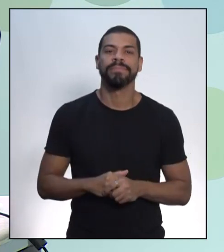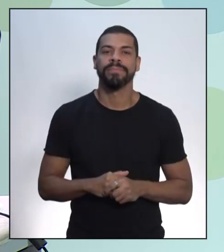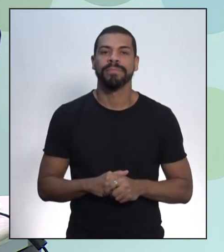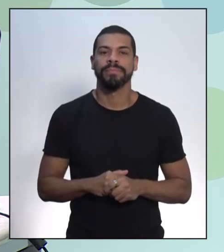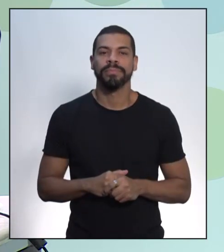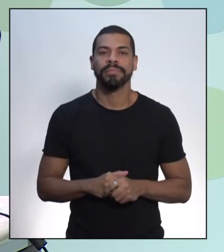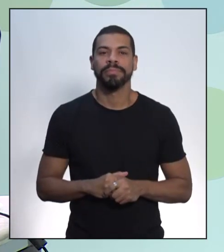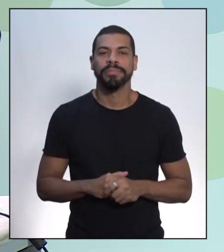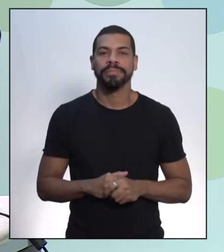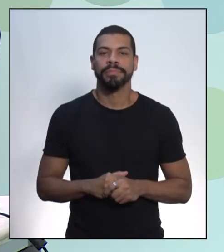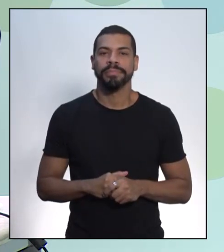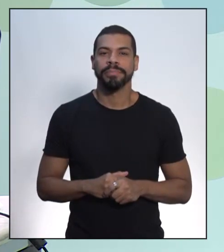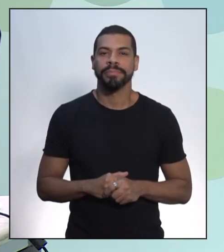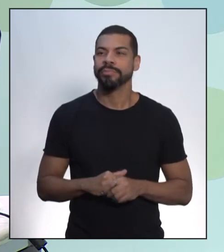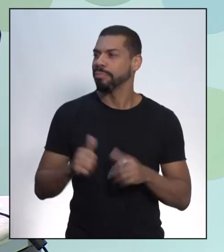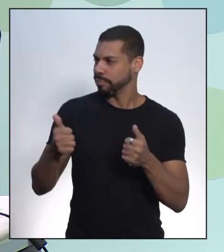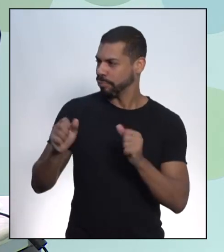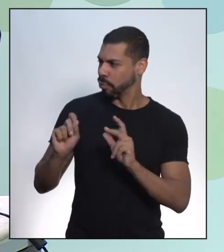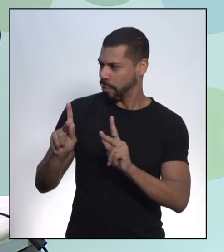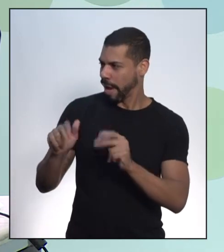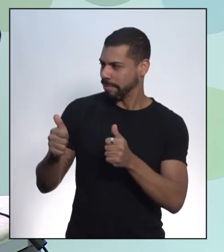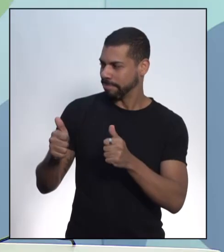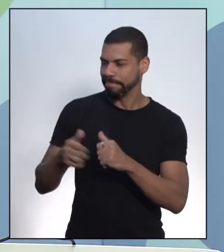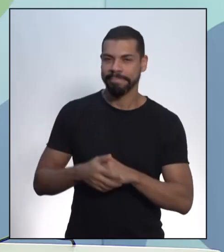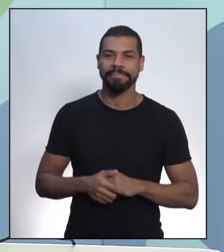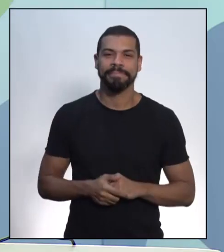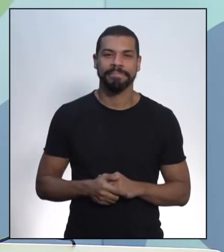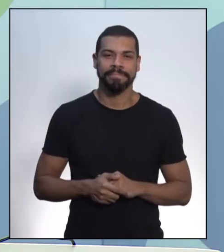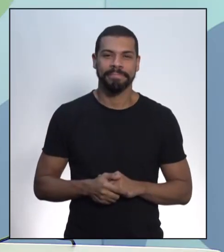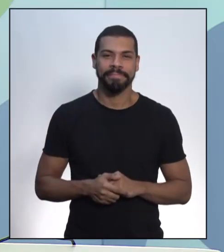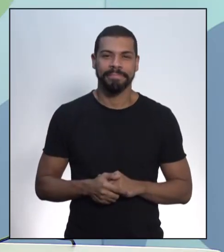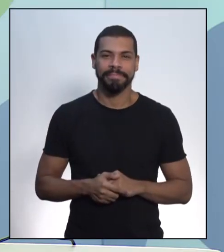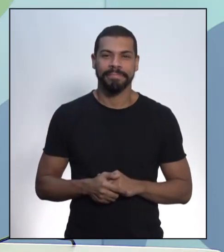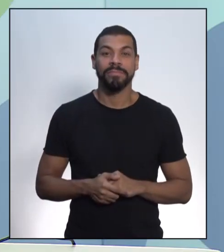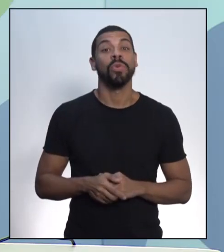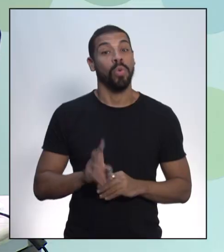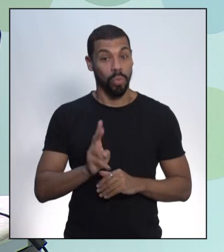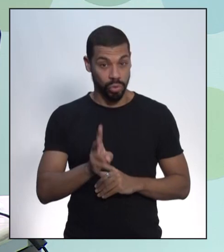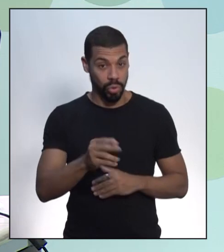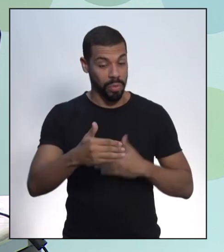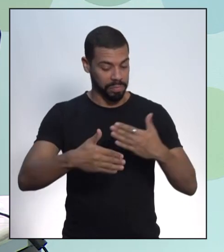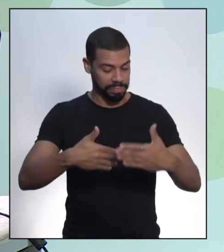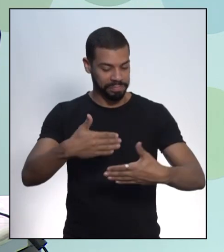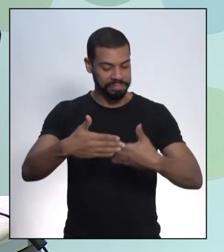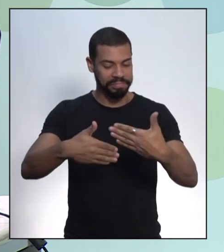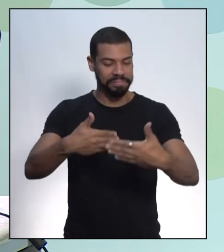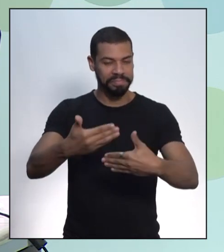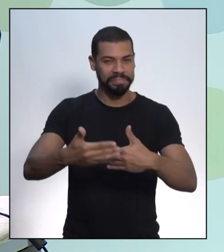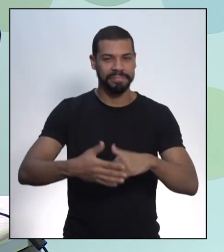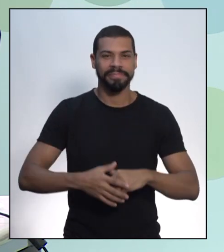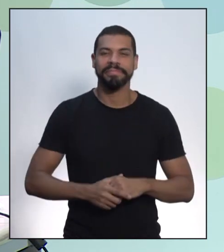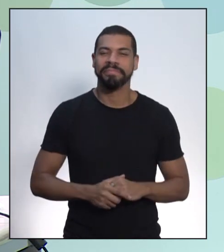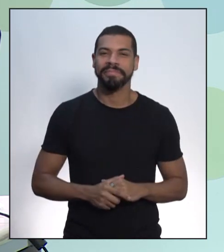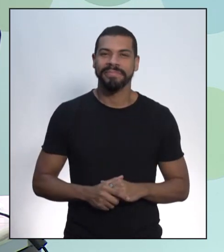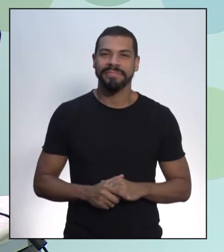agente coagulante. Tudo bem, professora? Tudo bem. Aí, dando sequência aqui, nós temos aqui embaixo,